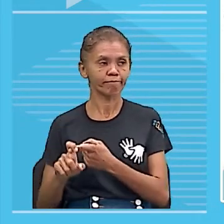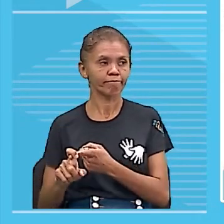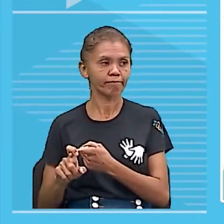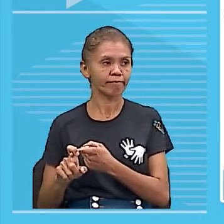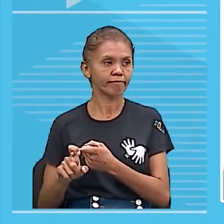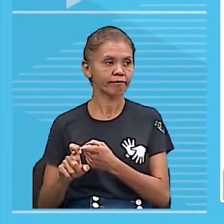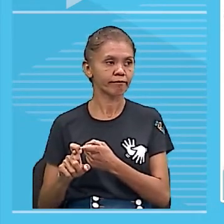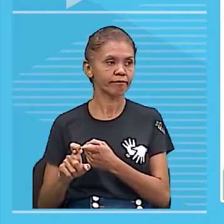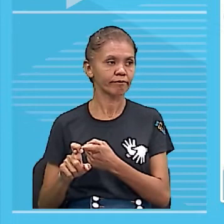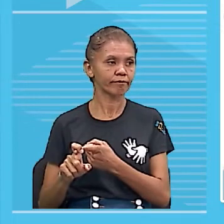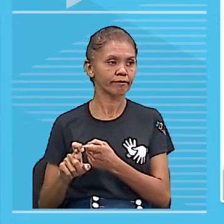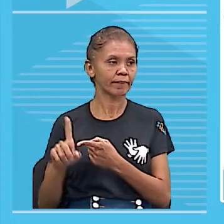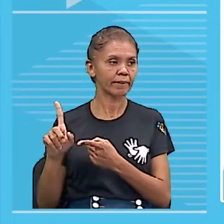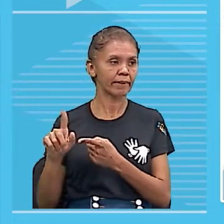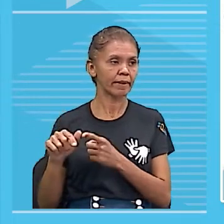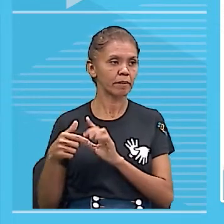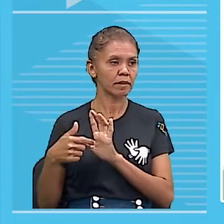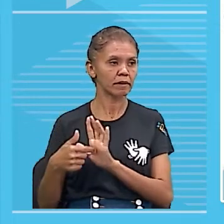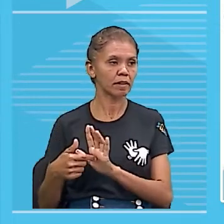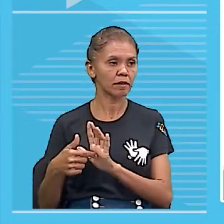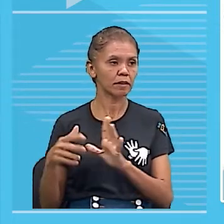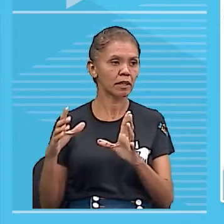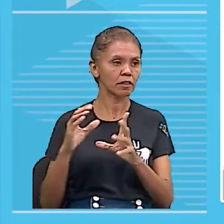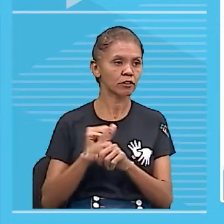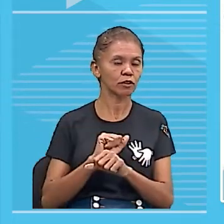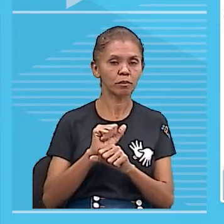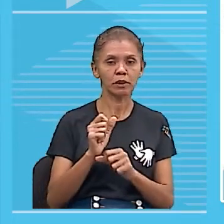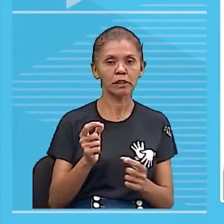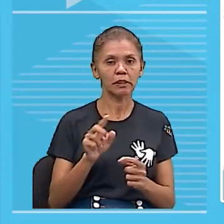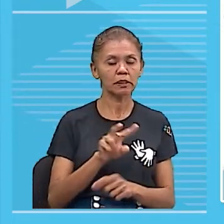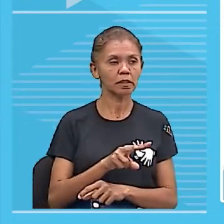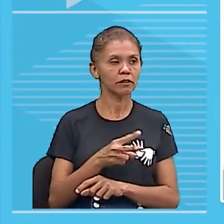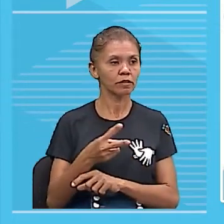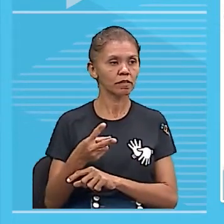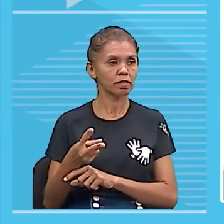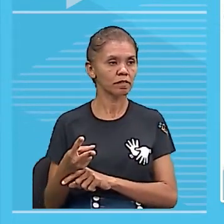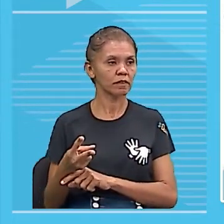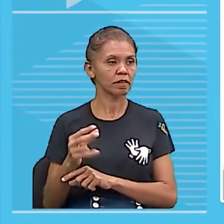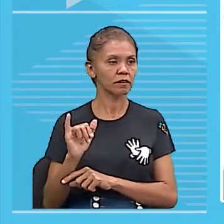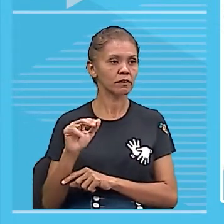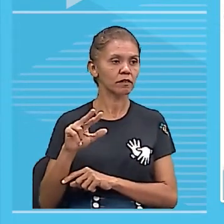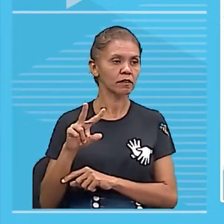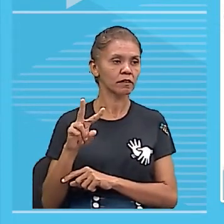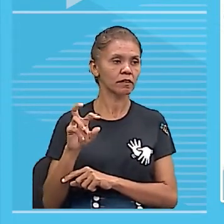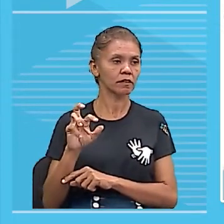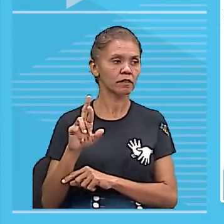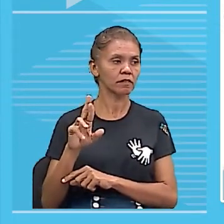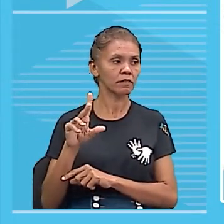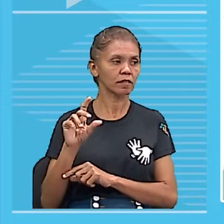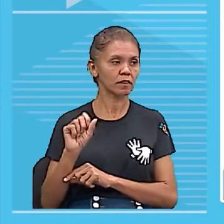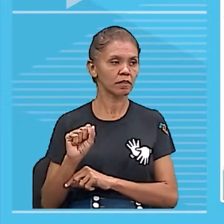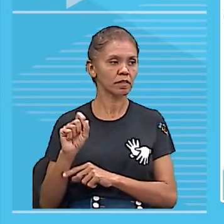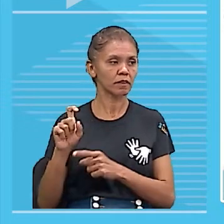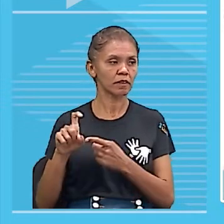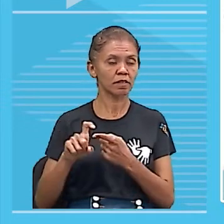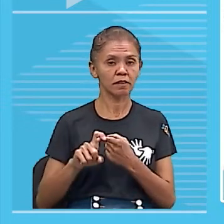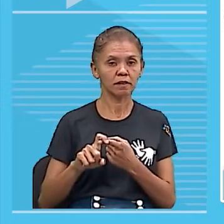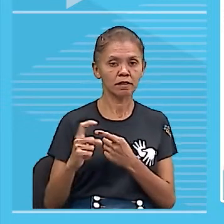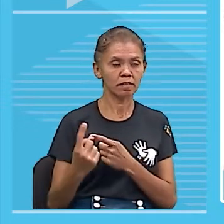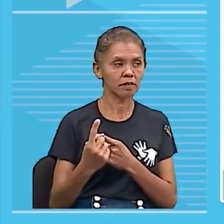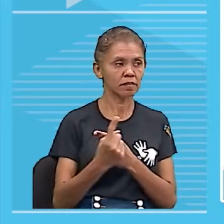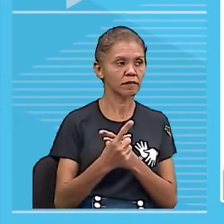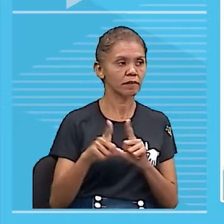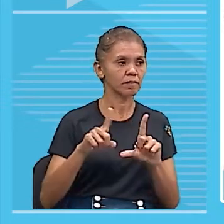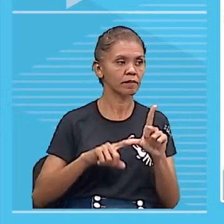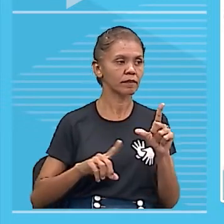pela soma dos inversos outra característica da associação em paralelo e letra de